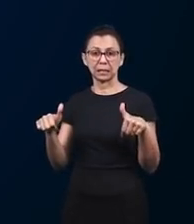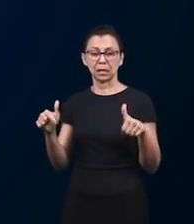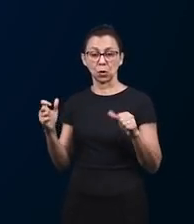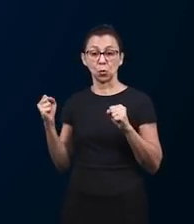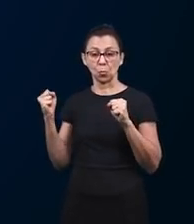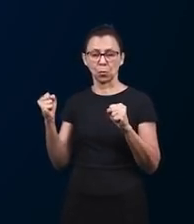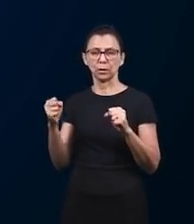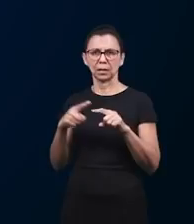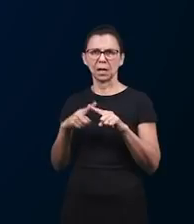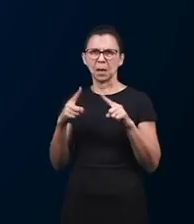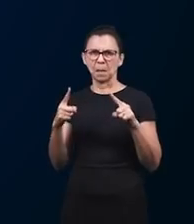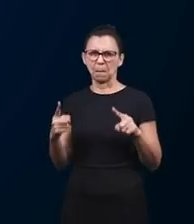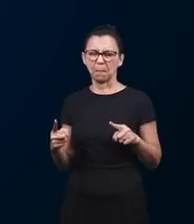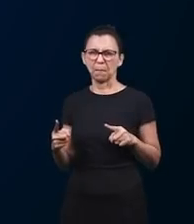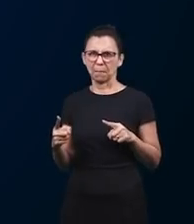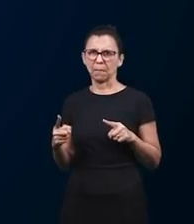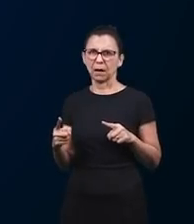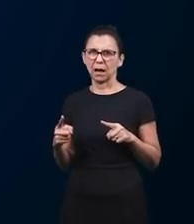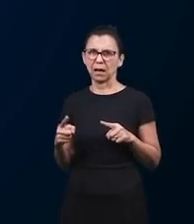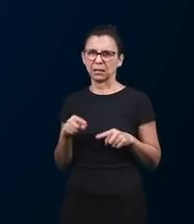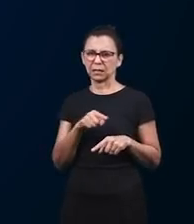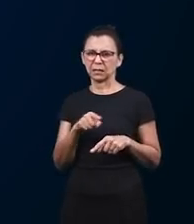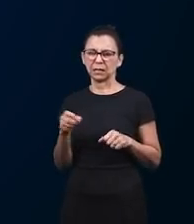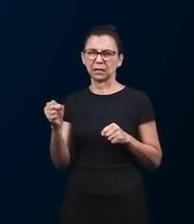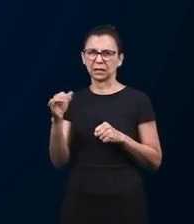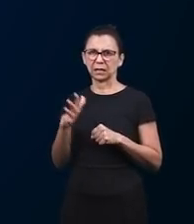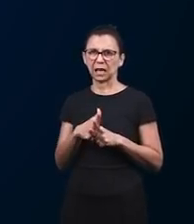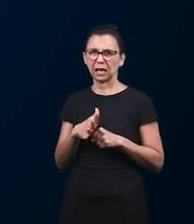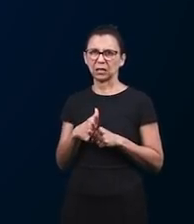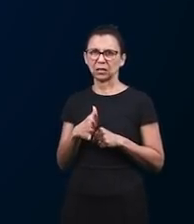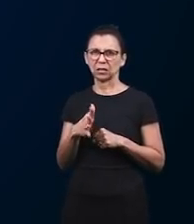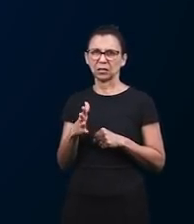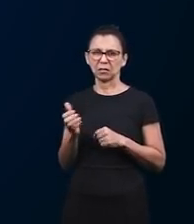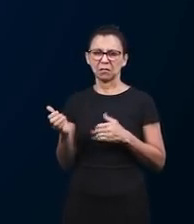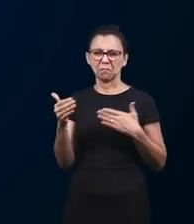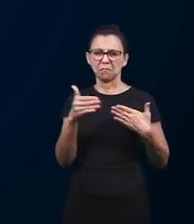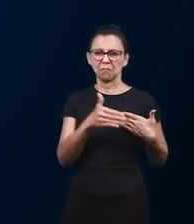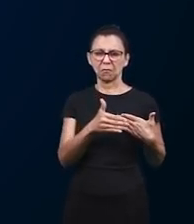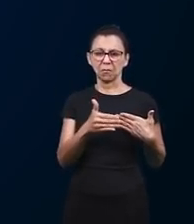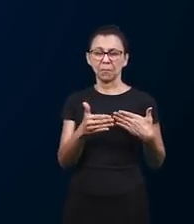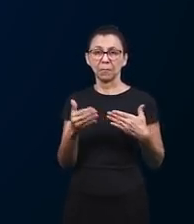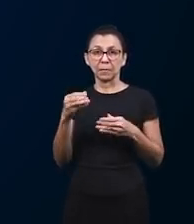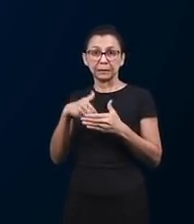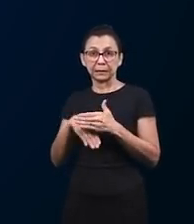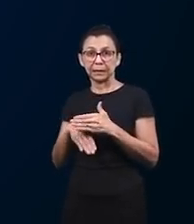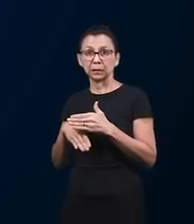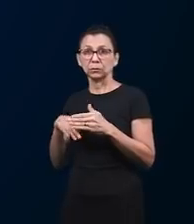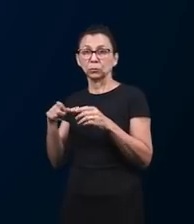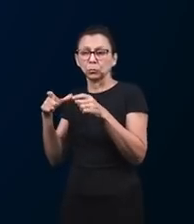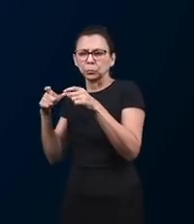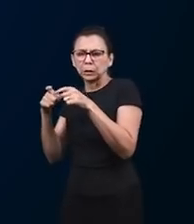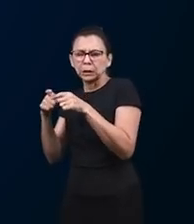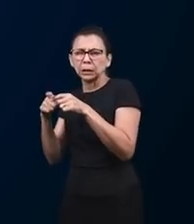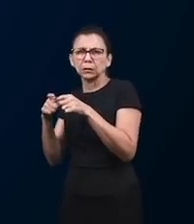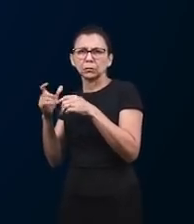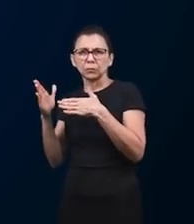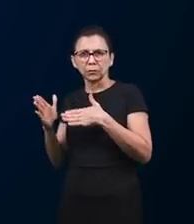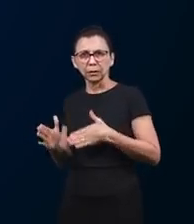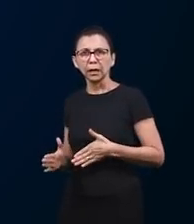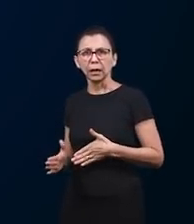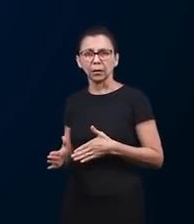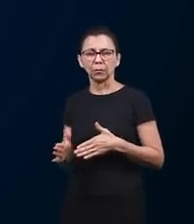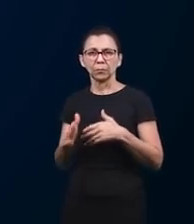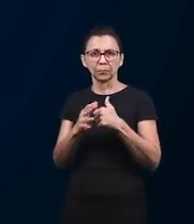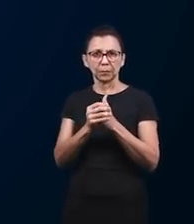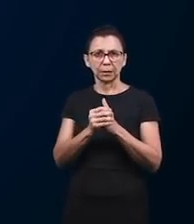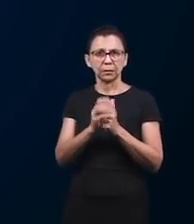espiritualmente. Mas havia aqueles que não se contaminaram, permanecendo na simplicidade e pureza de devoção a Jesus